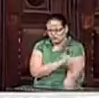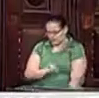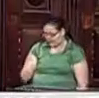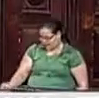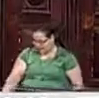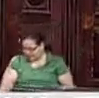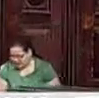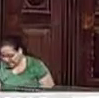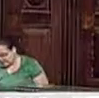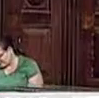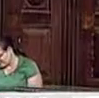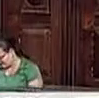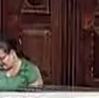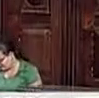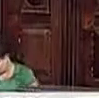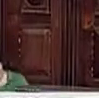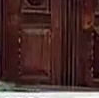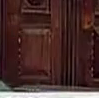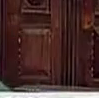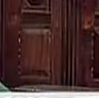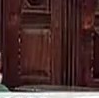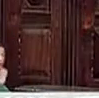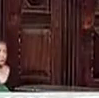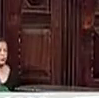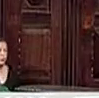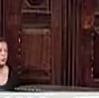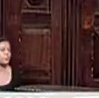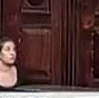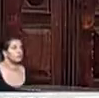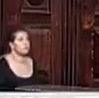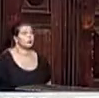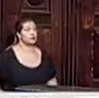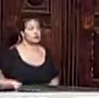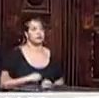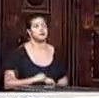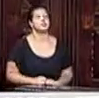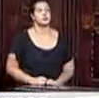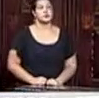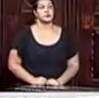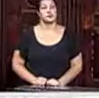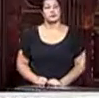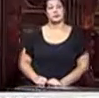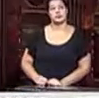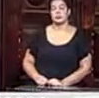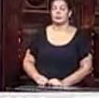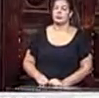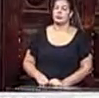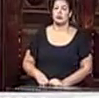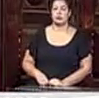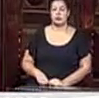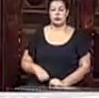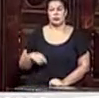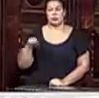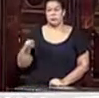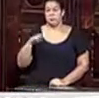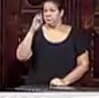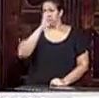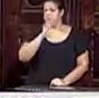Janeiro é impossível, senhora presidente. O Brasil só se salva